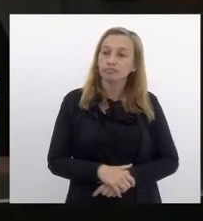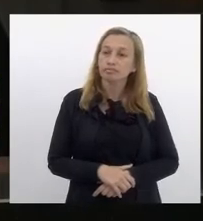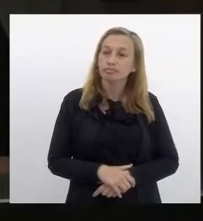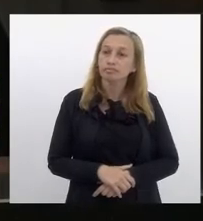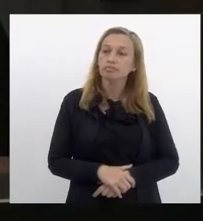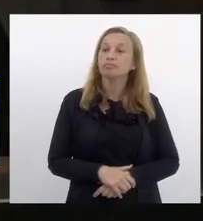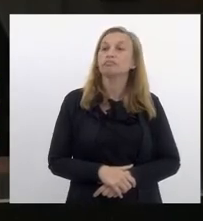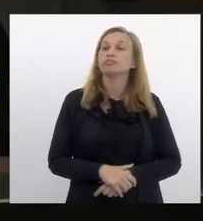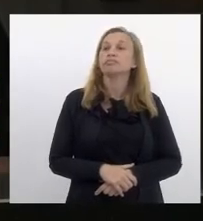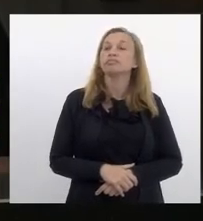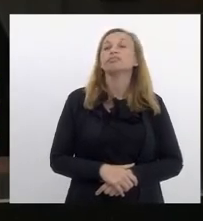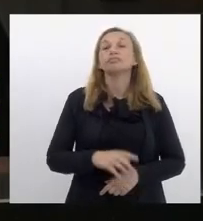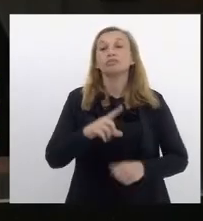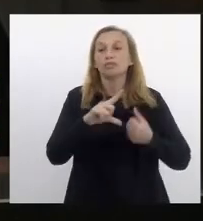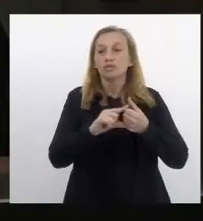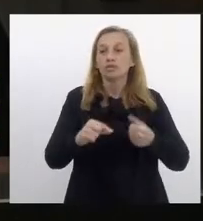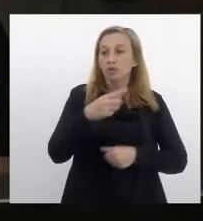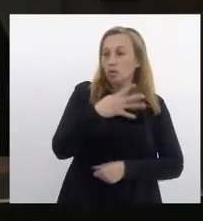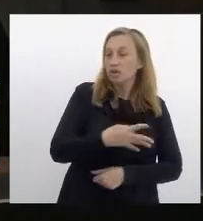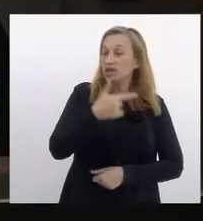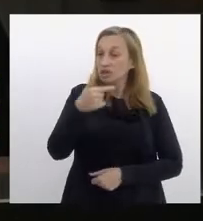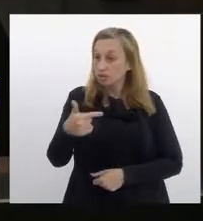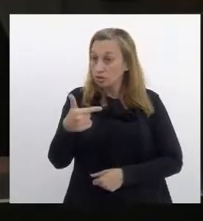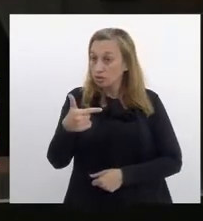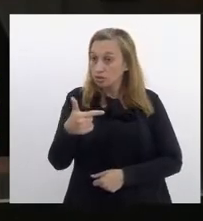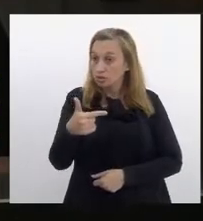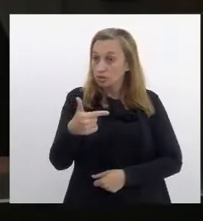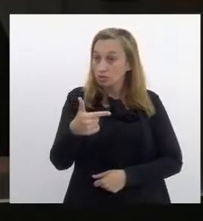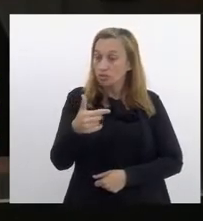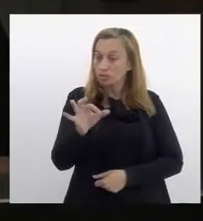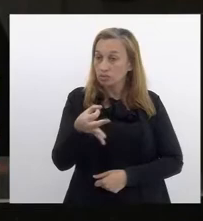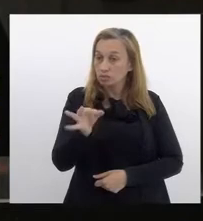artigo 42, no mínimo,